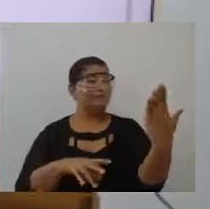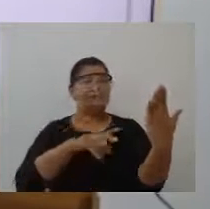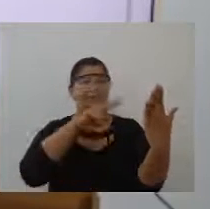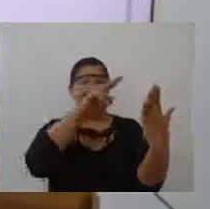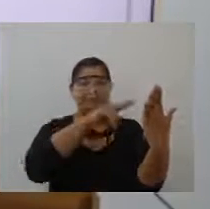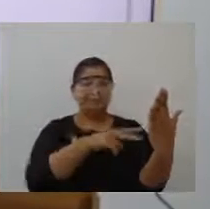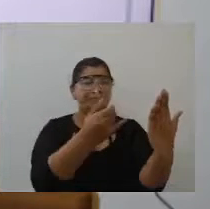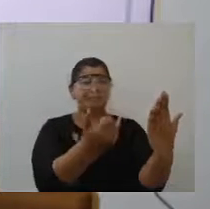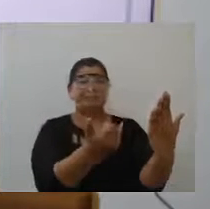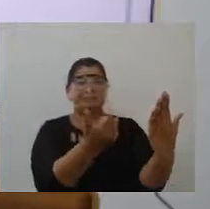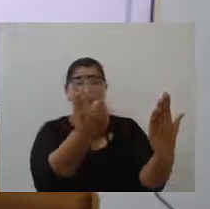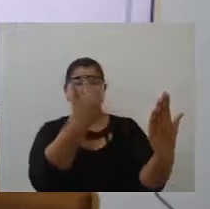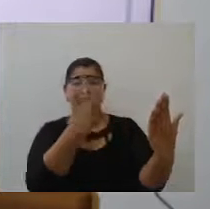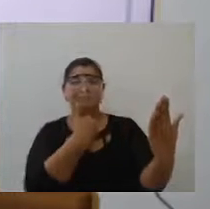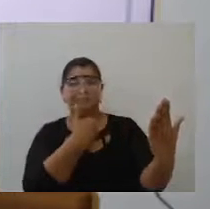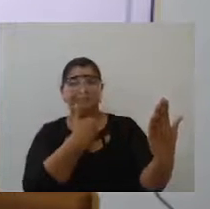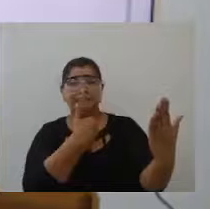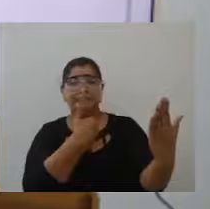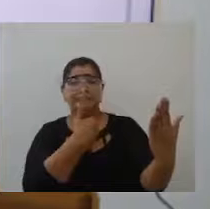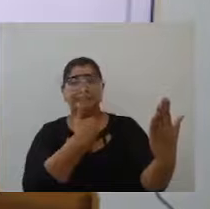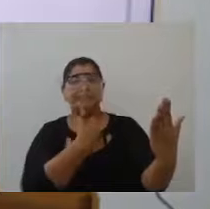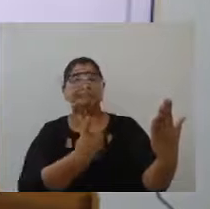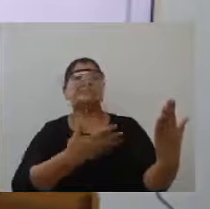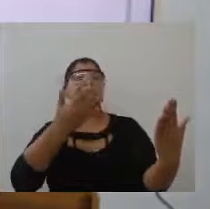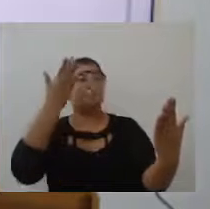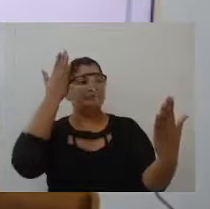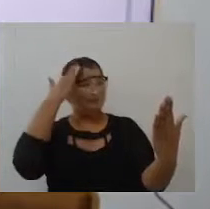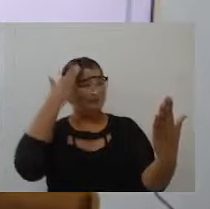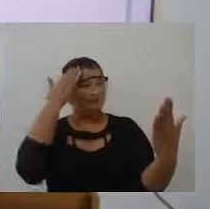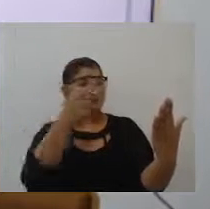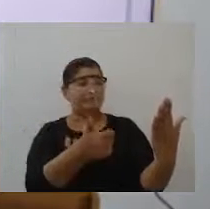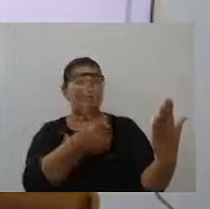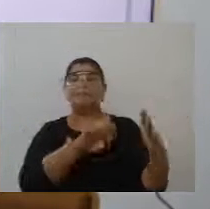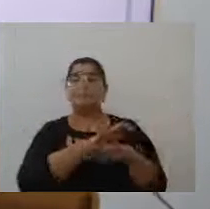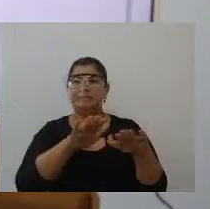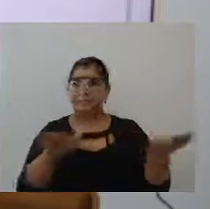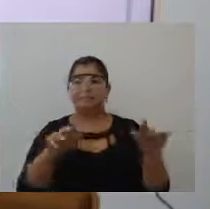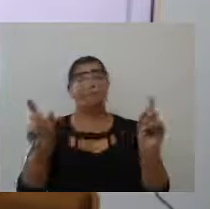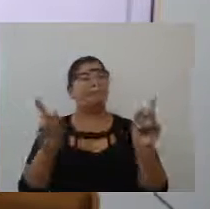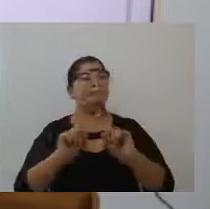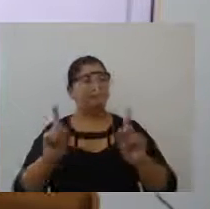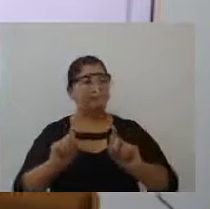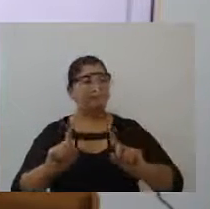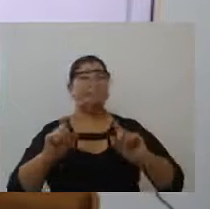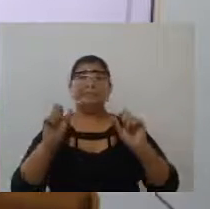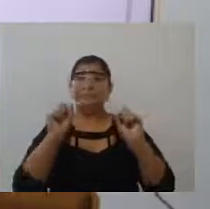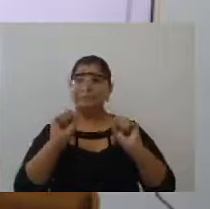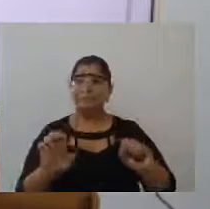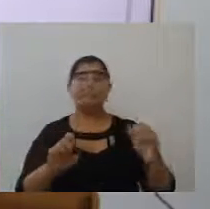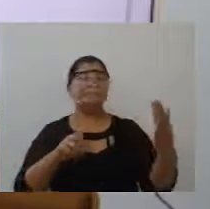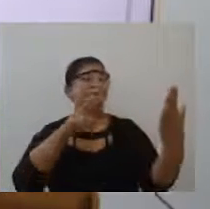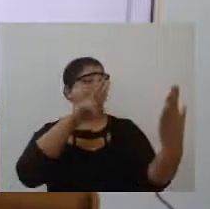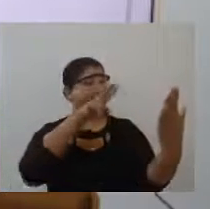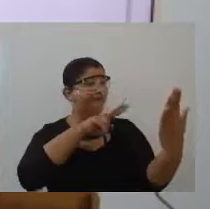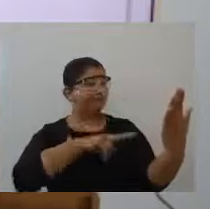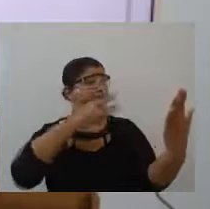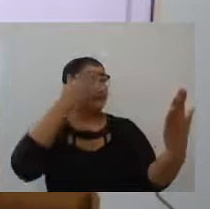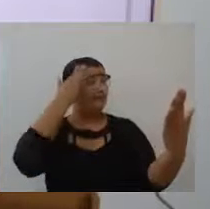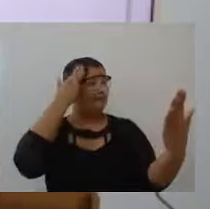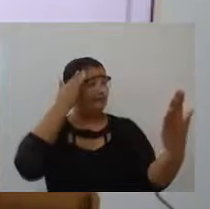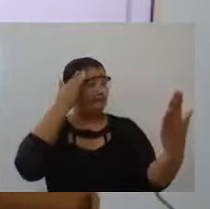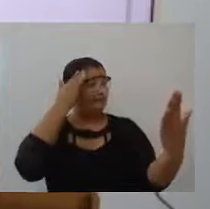a informação. Ele recebe, entendeu, tá bom. Não, não está bom. Se você entende, você tem que ir um